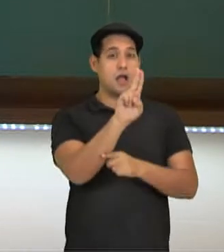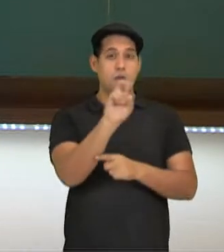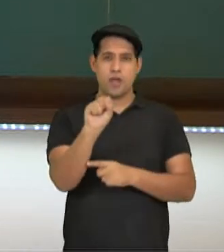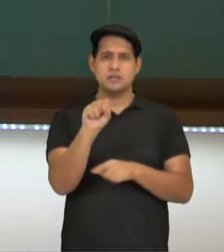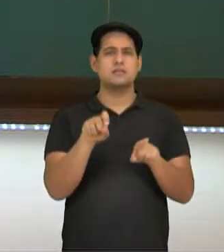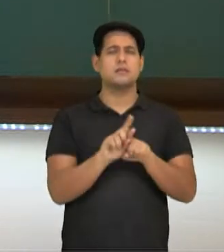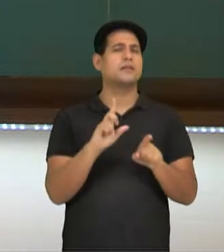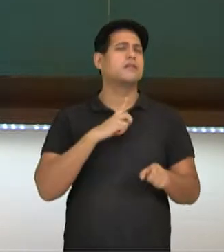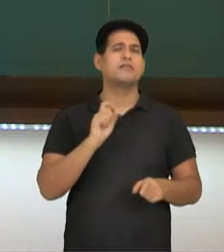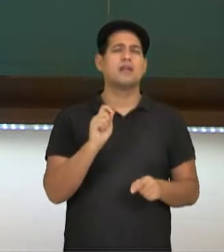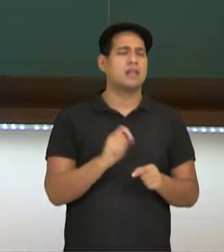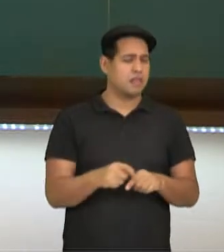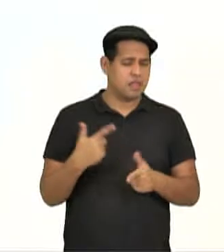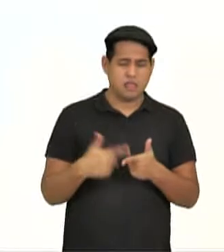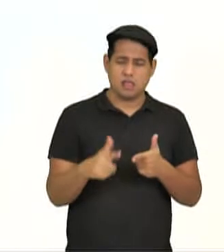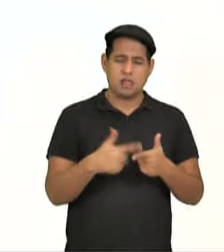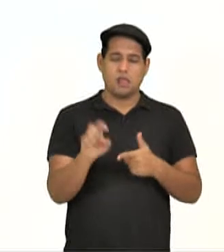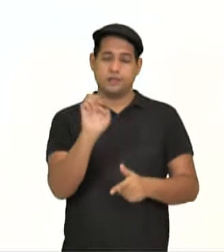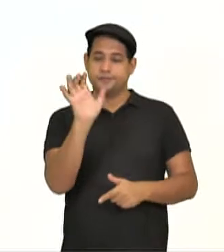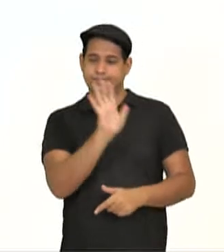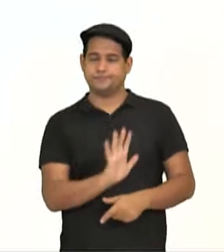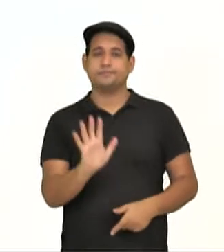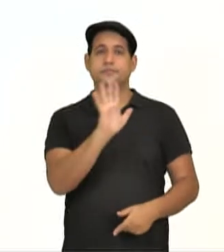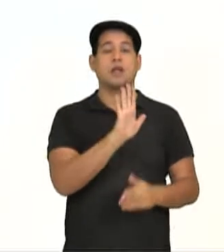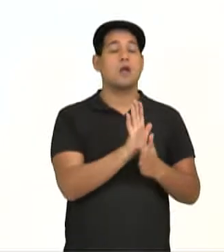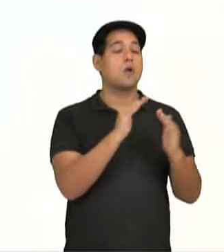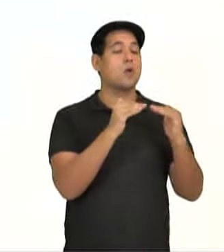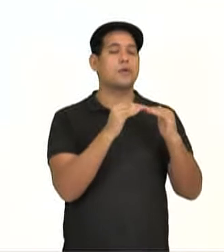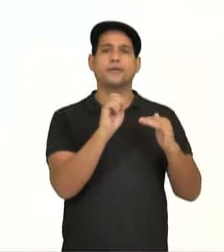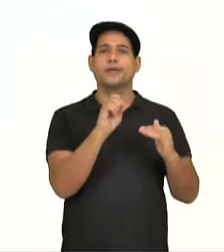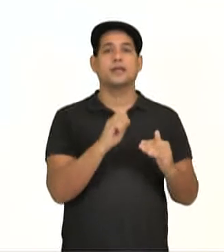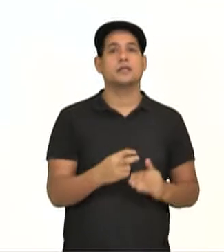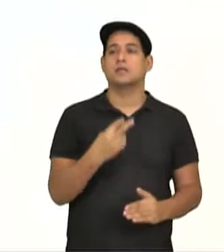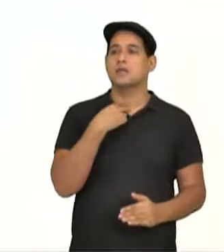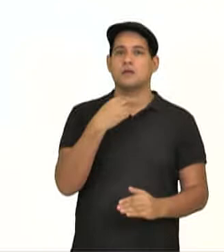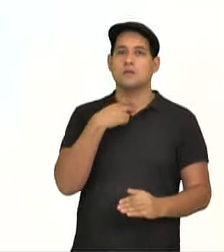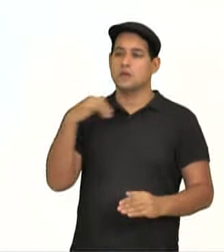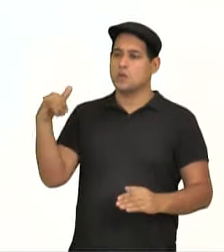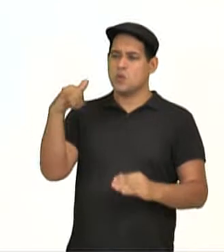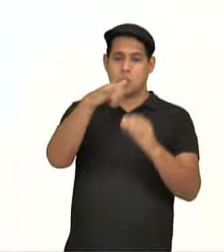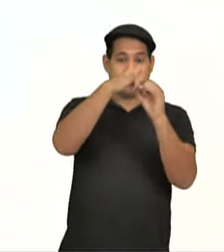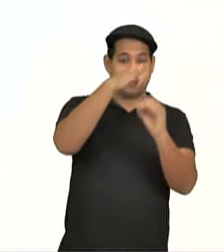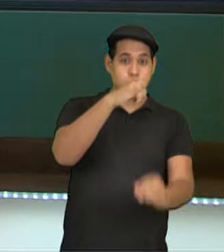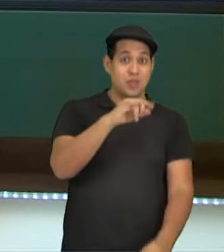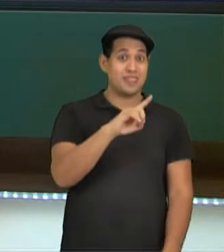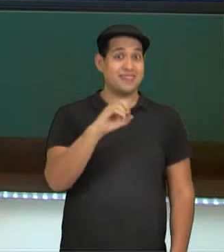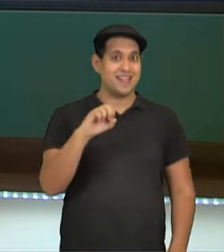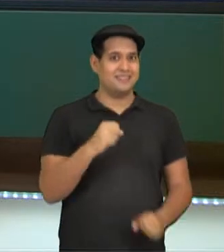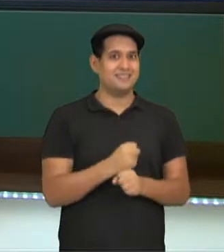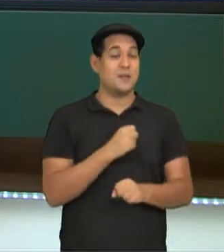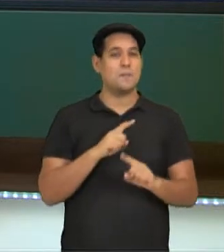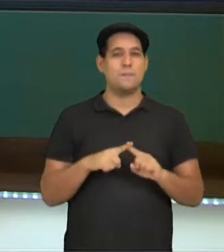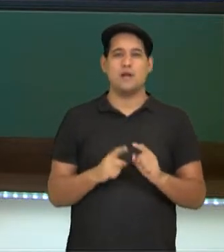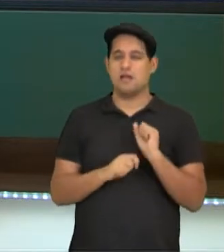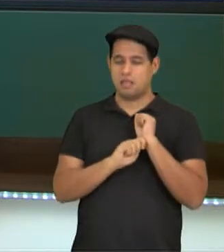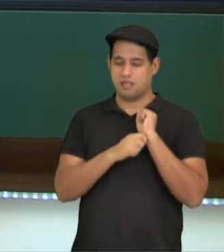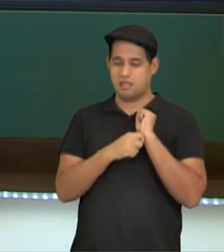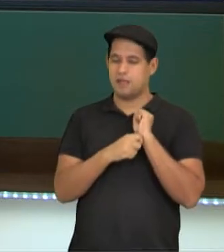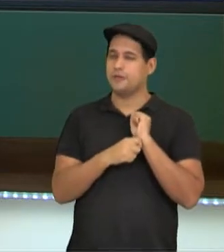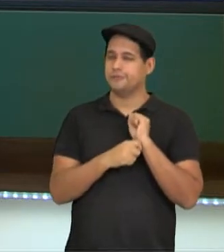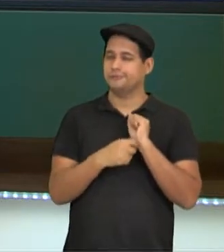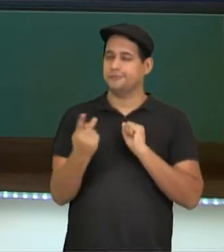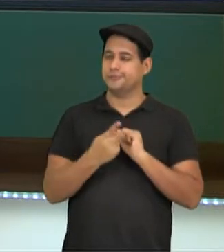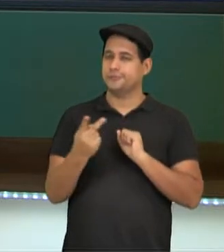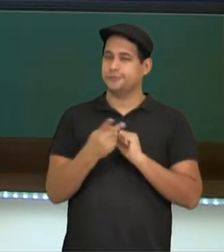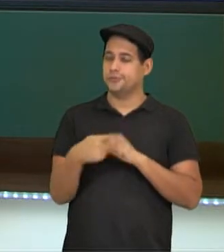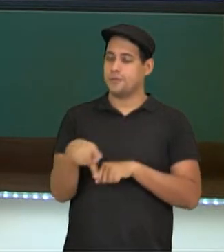se envolveria em nenhum conflito europeu. E o acordo era de não se atacar por 10 anos, mas secretamente os dois países